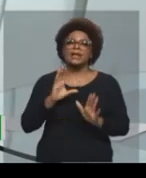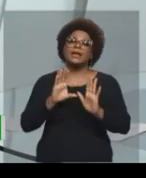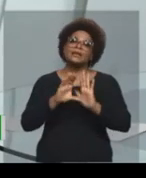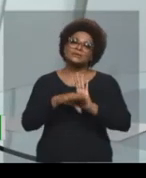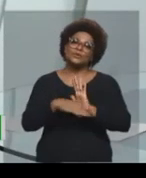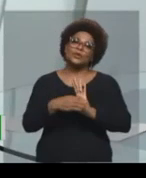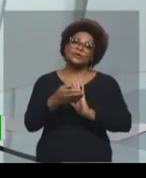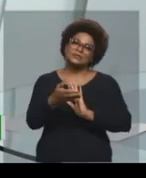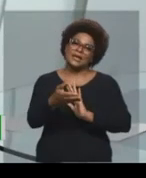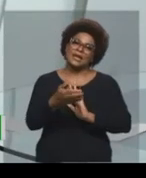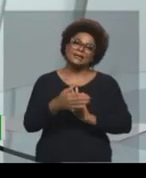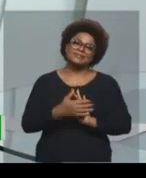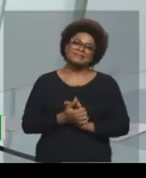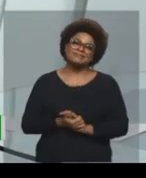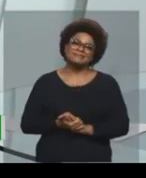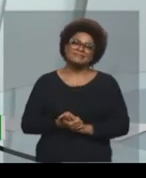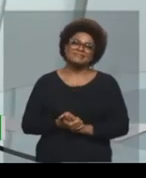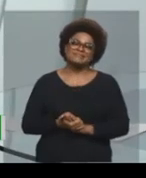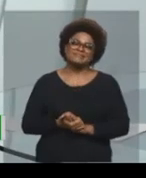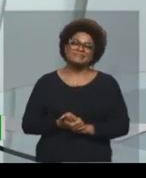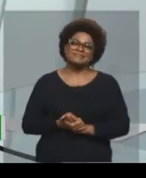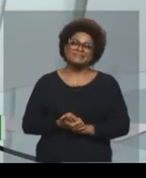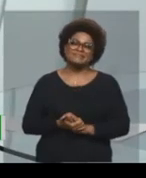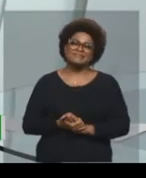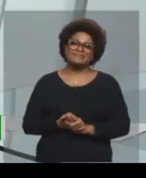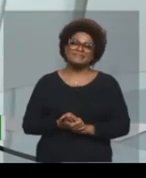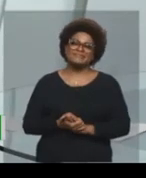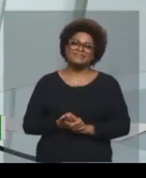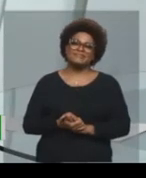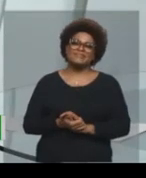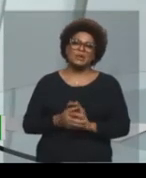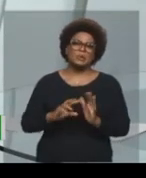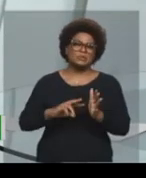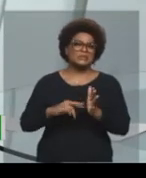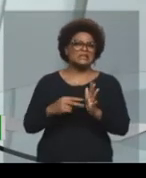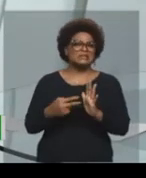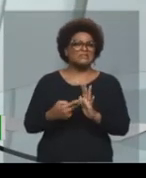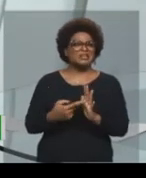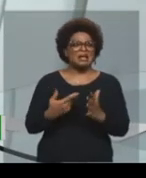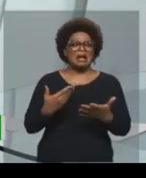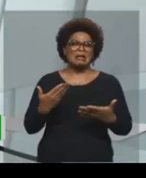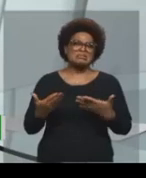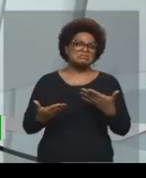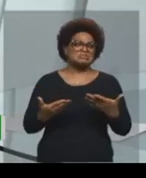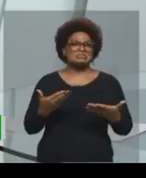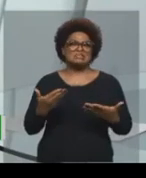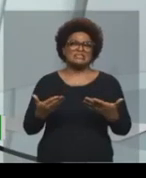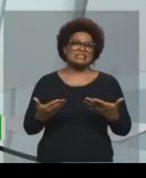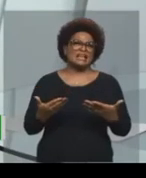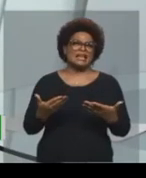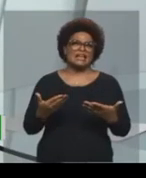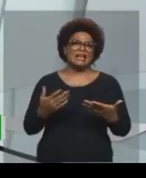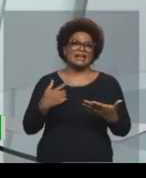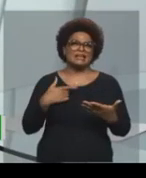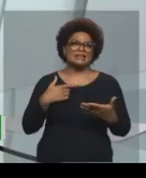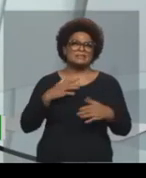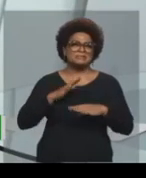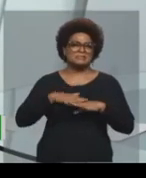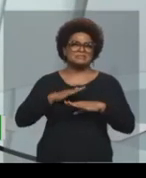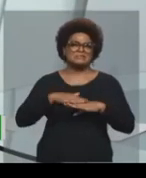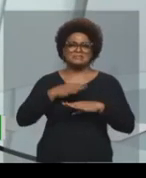o sentido em si é... Não sei se a gente pode falar em palavra triste, palavra